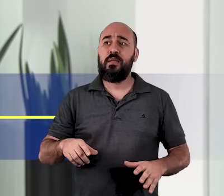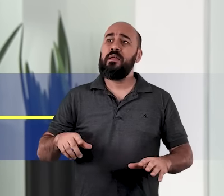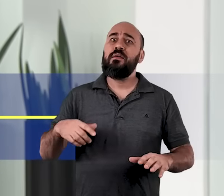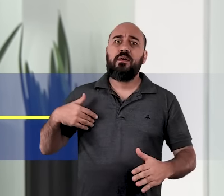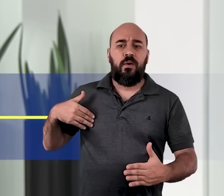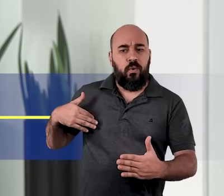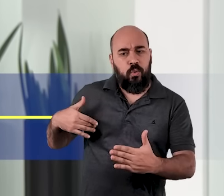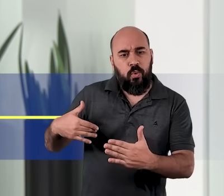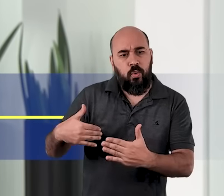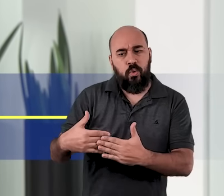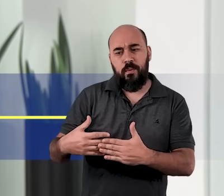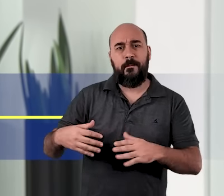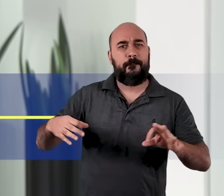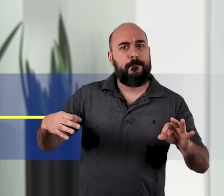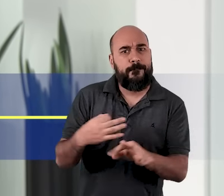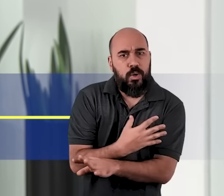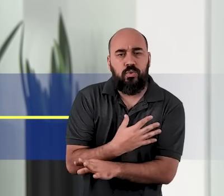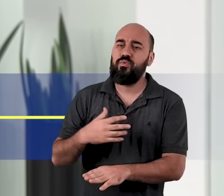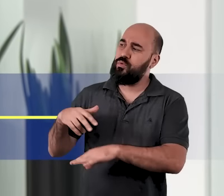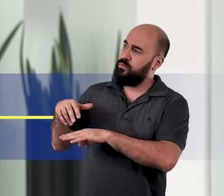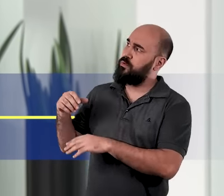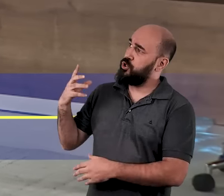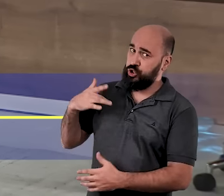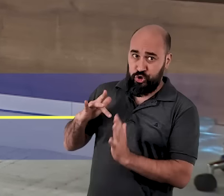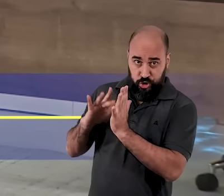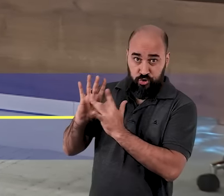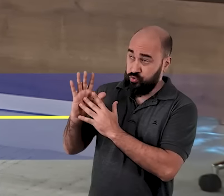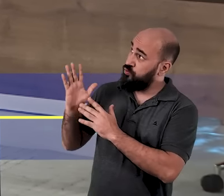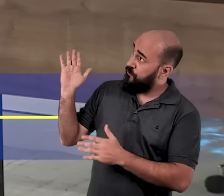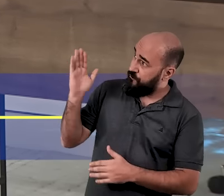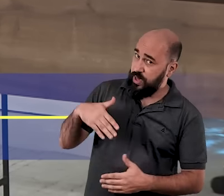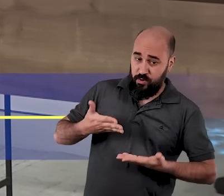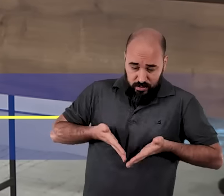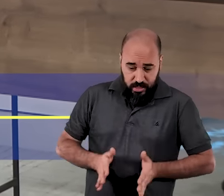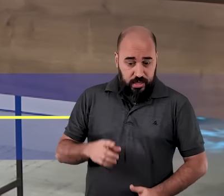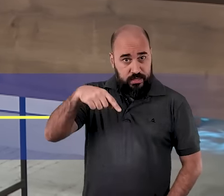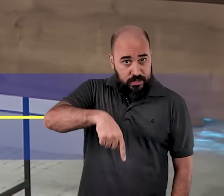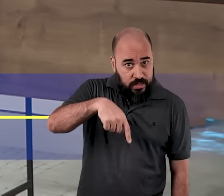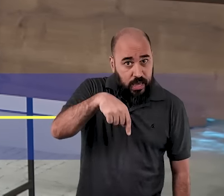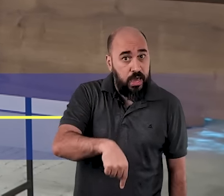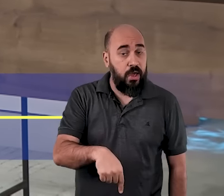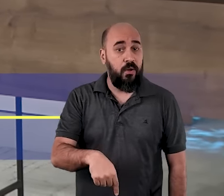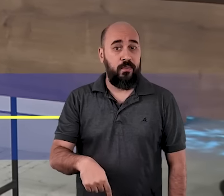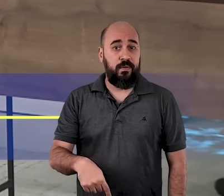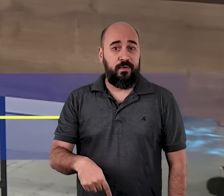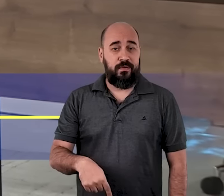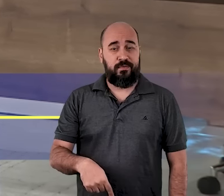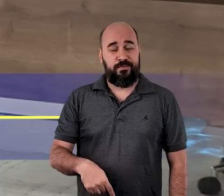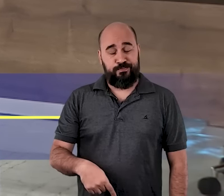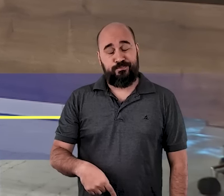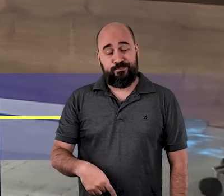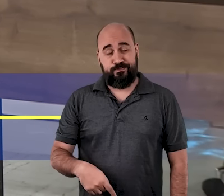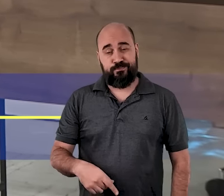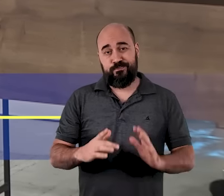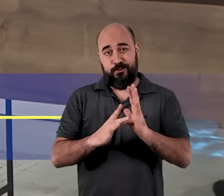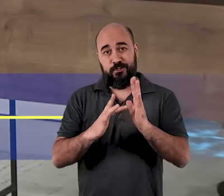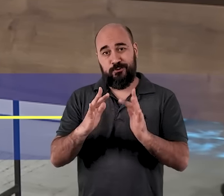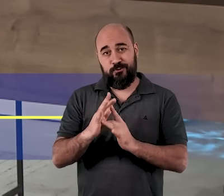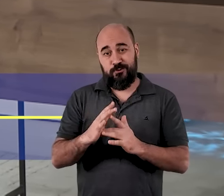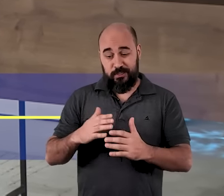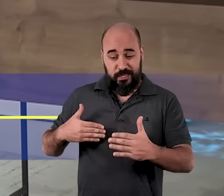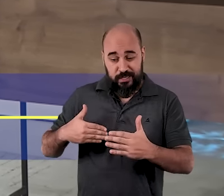seu filho, nascido de mulher. Uma referência à primeira vinda de Cristo. Na plenitude